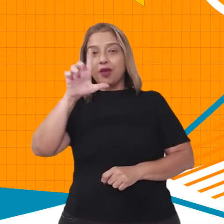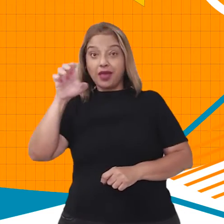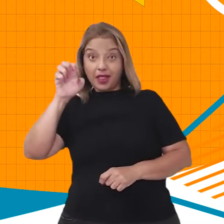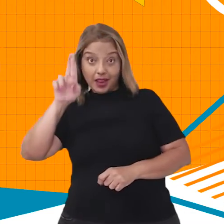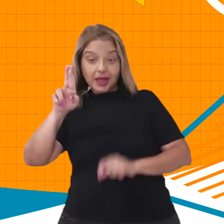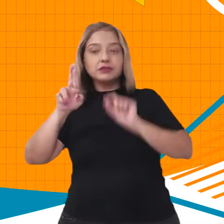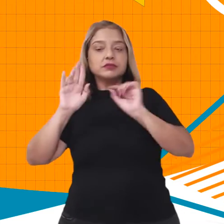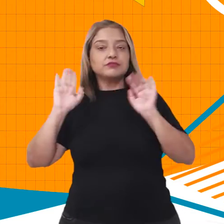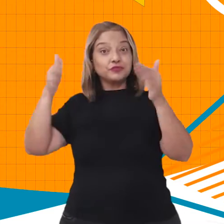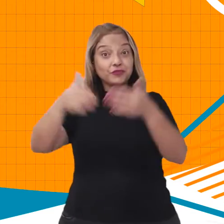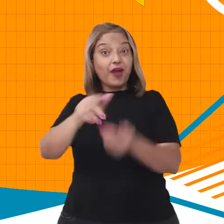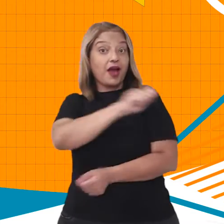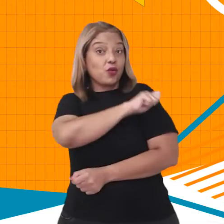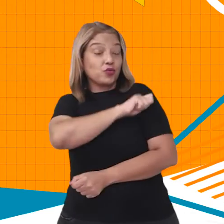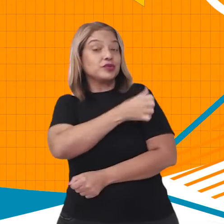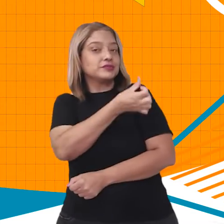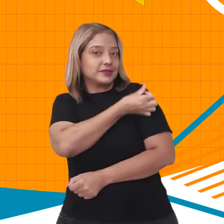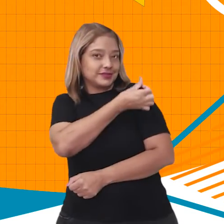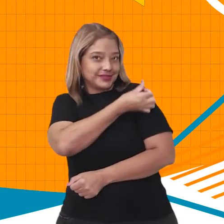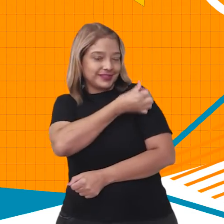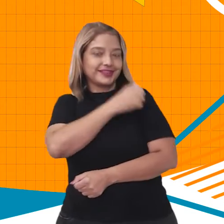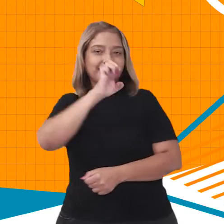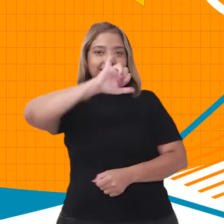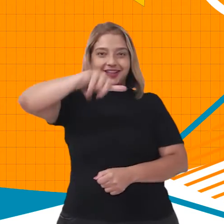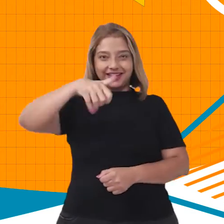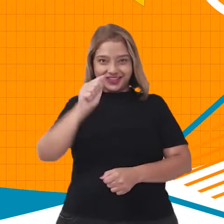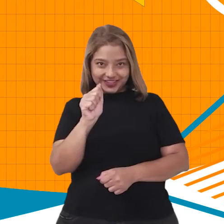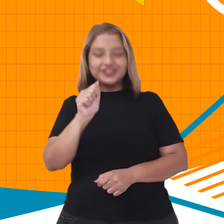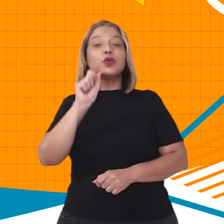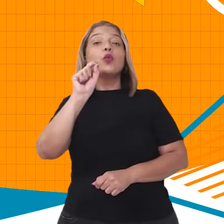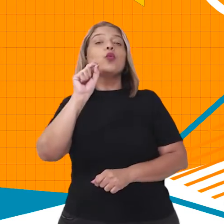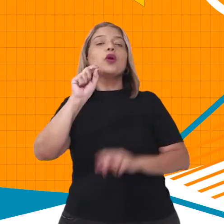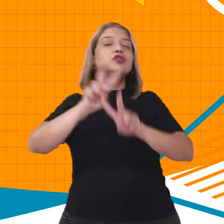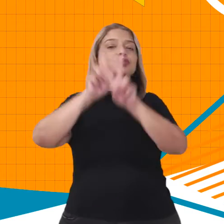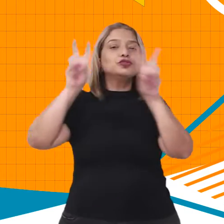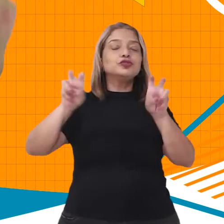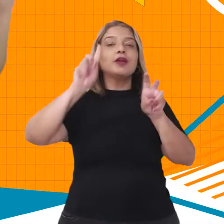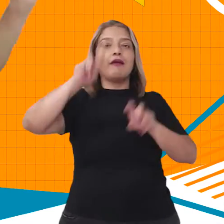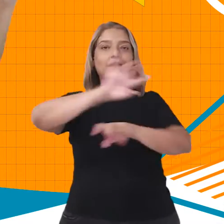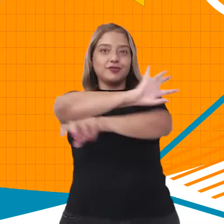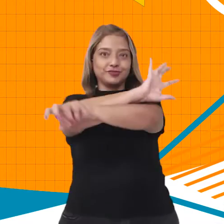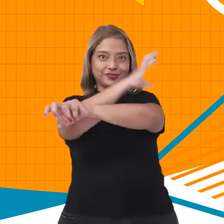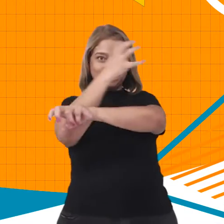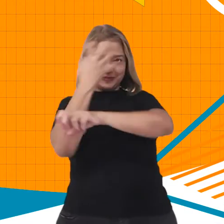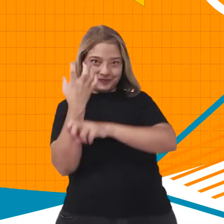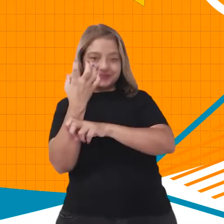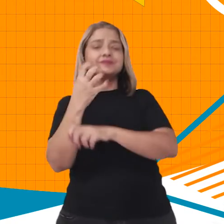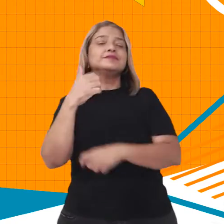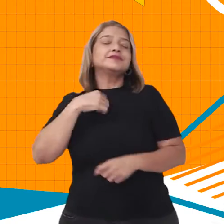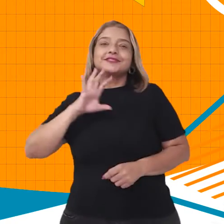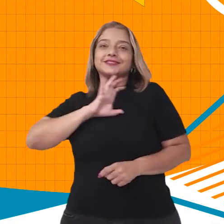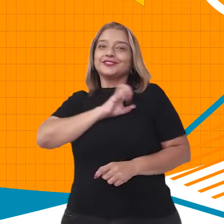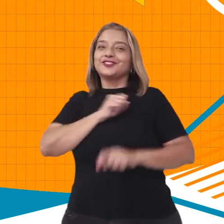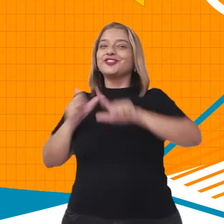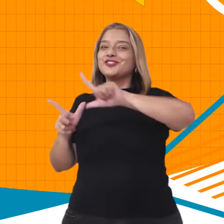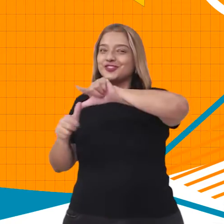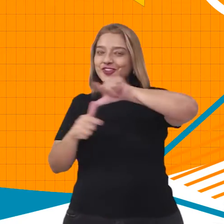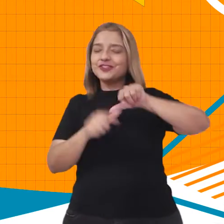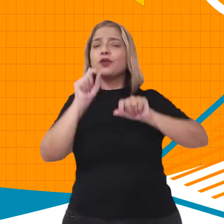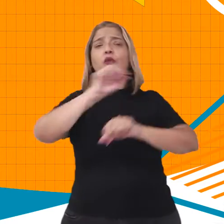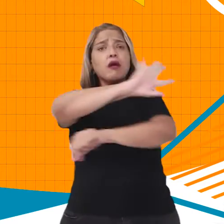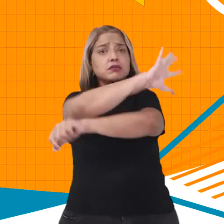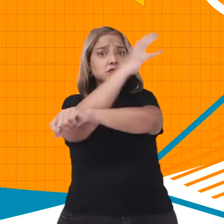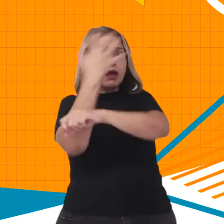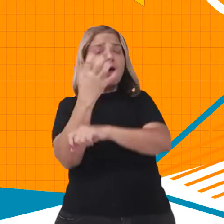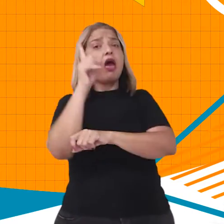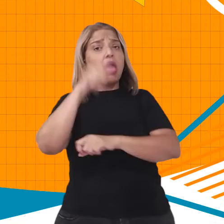Werley, direcionado para as turmas da 6ª série EJA, com o título O Cerrado. E eu adoro geografia, viu?